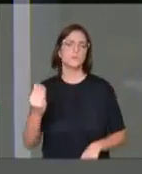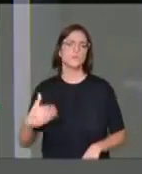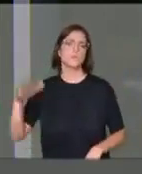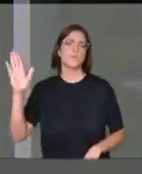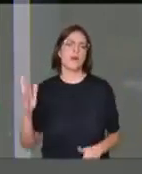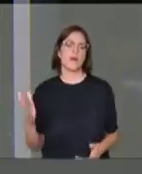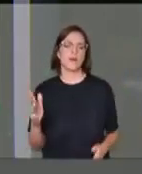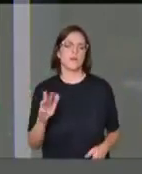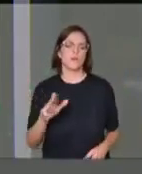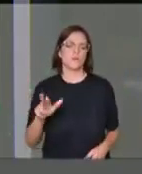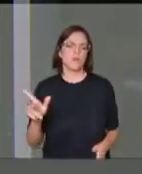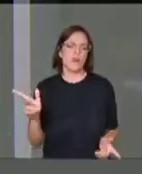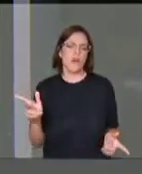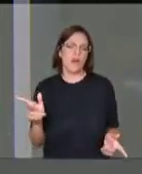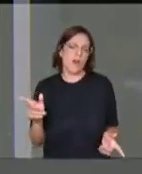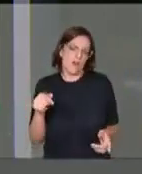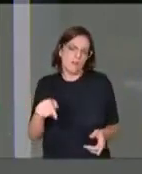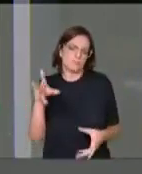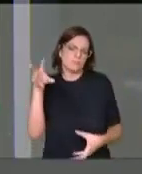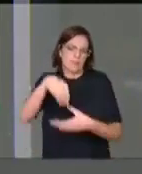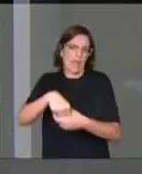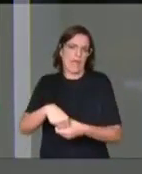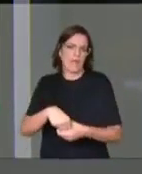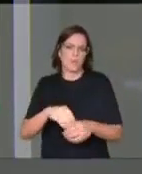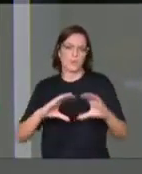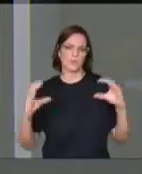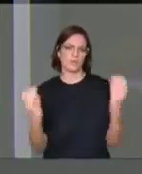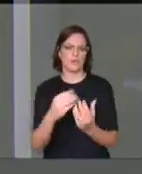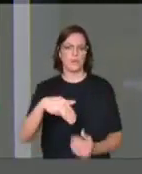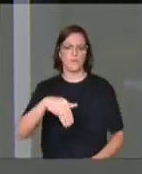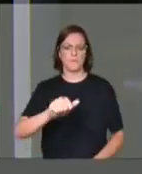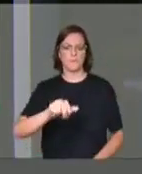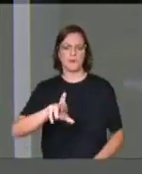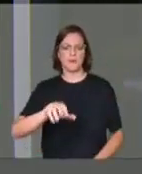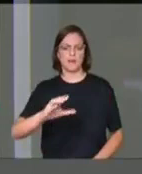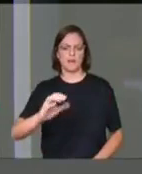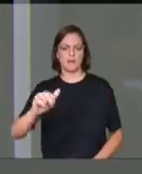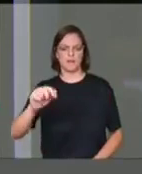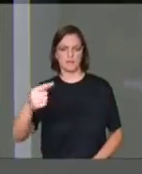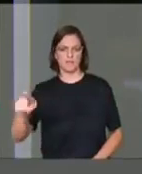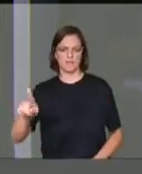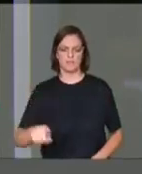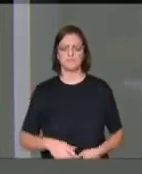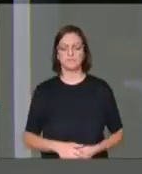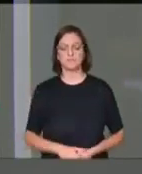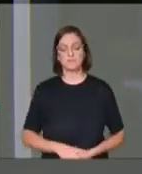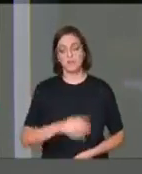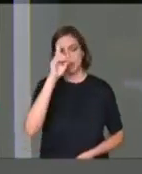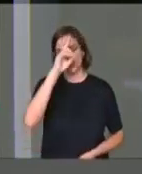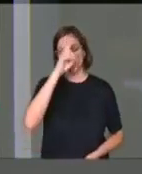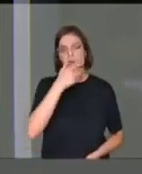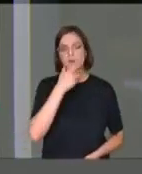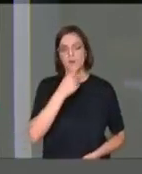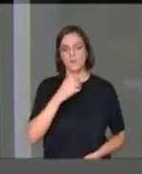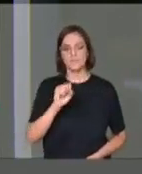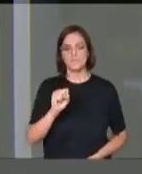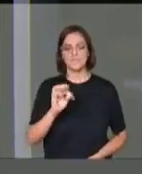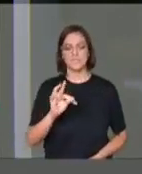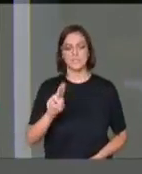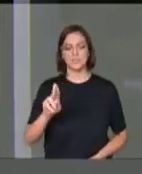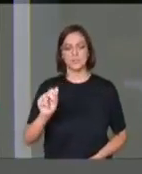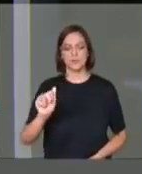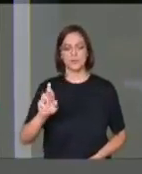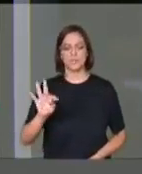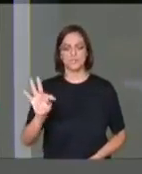cabe em qualquer estádio, mesmo no Maracanã, né? E lembrar de Stuart Angel, remador do